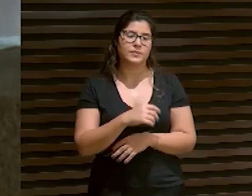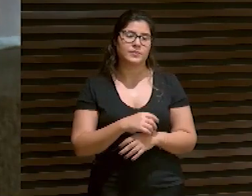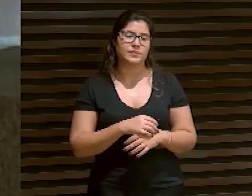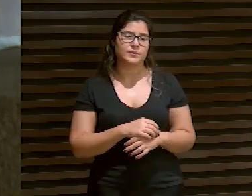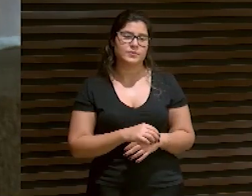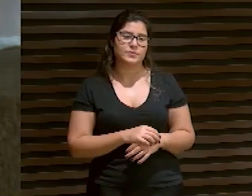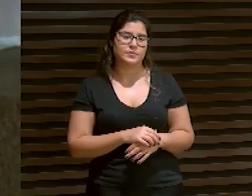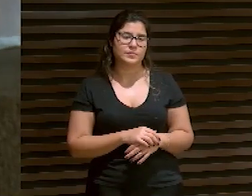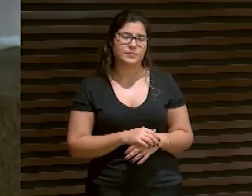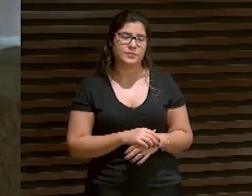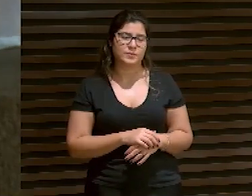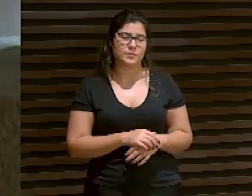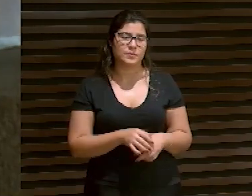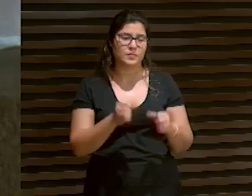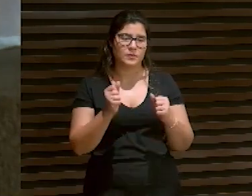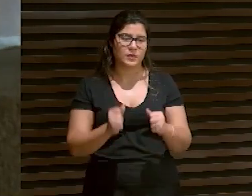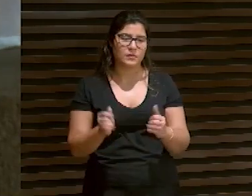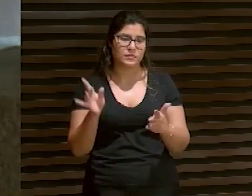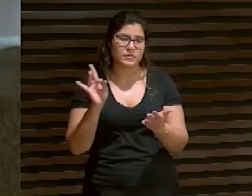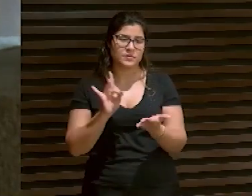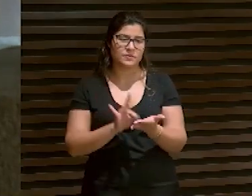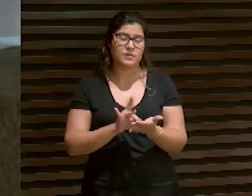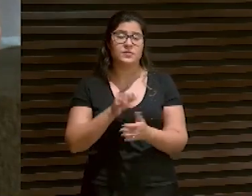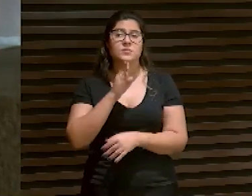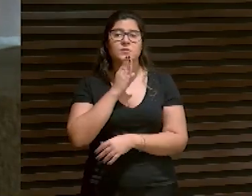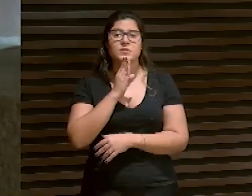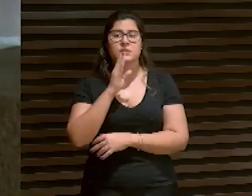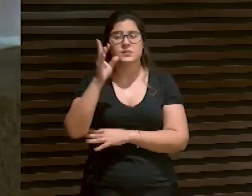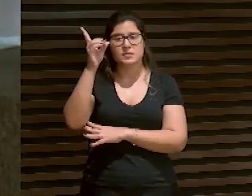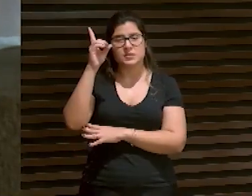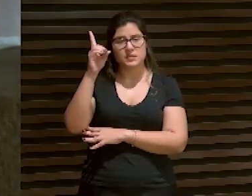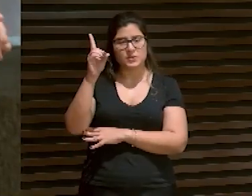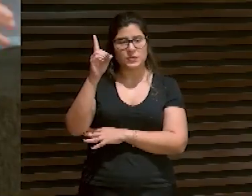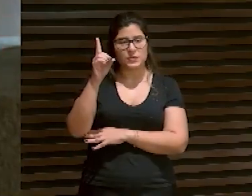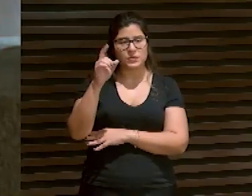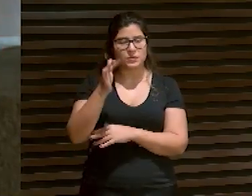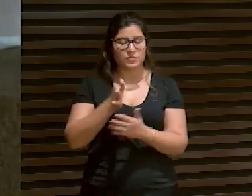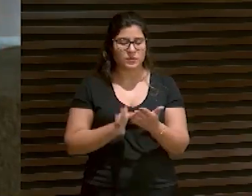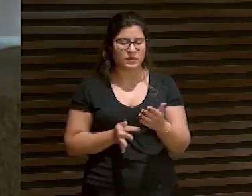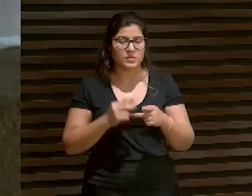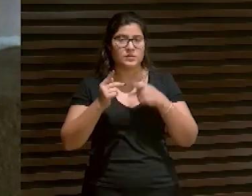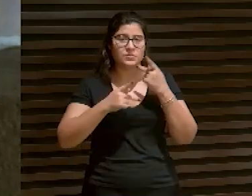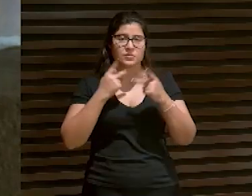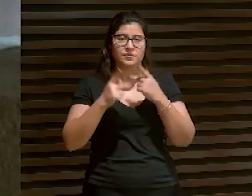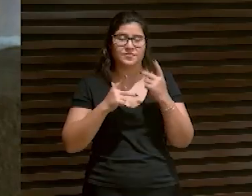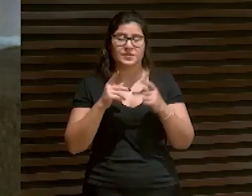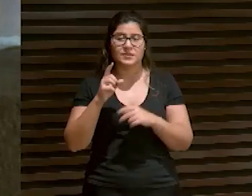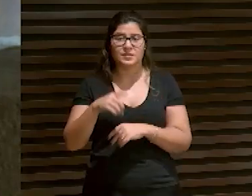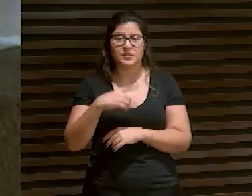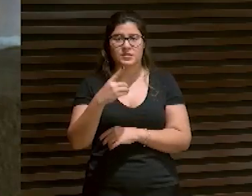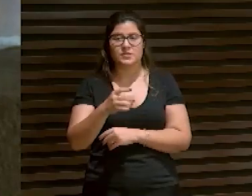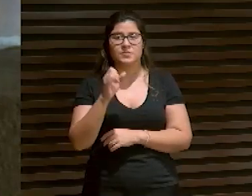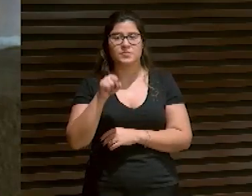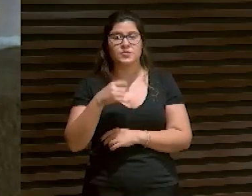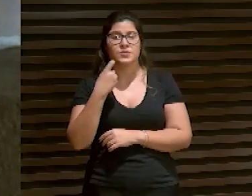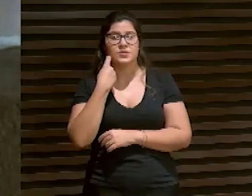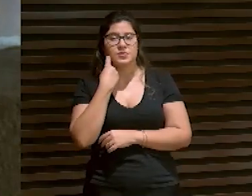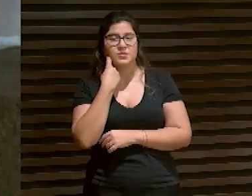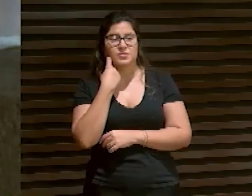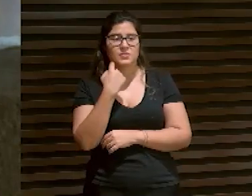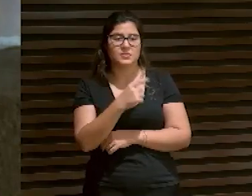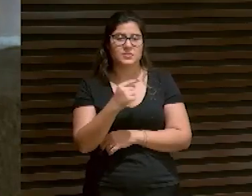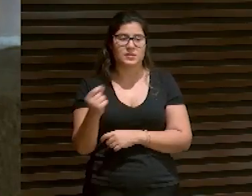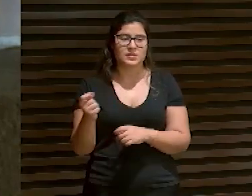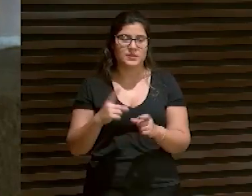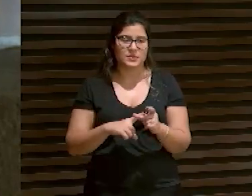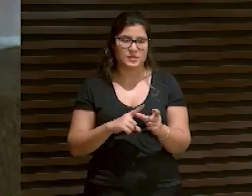possamos de fato conhecer a Deus. E voltando um pouco, o texto fala que depois que Jonas ele sai da cidade, ele vai para leste